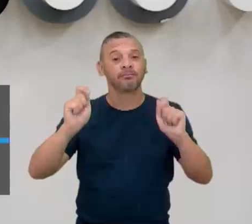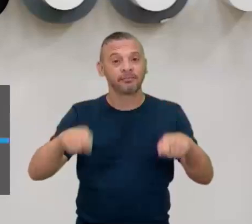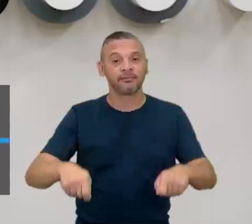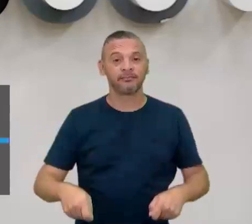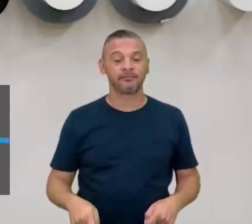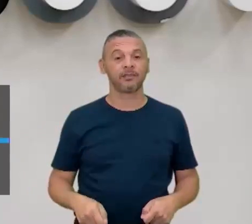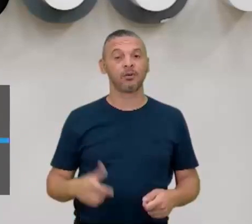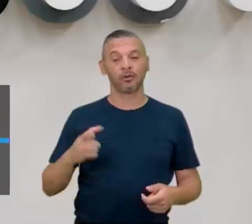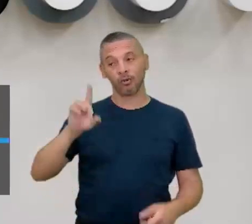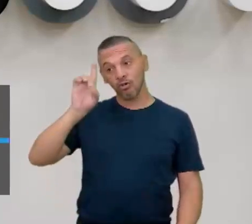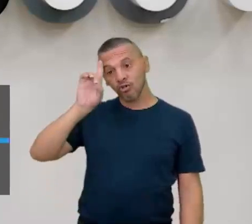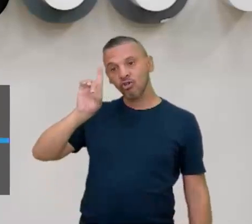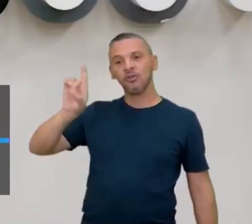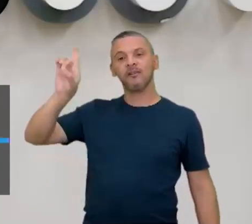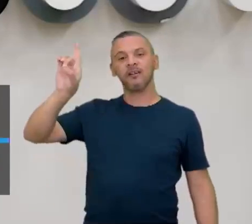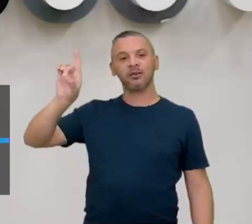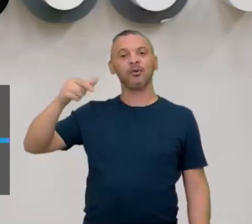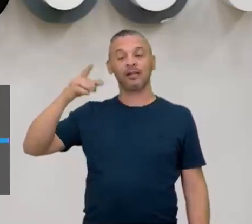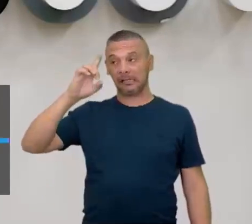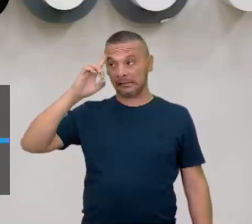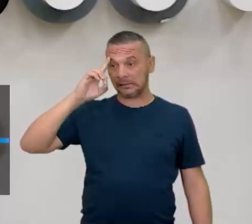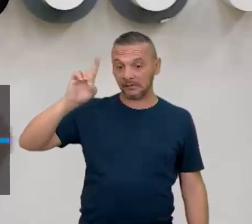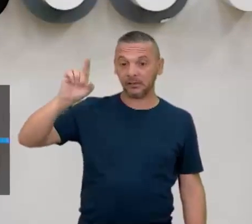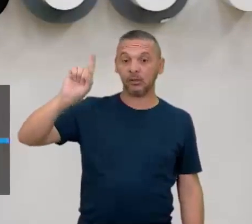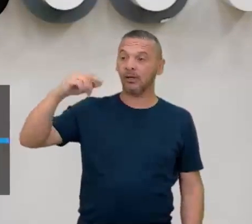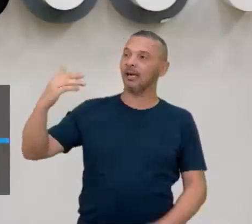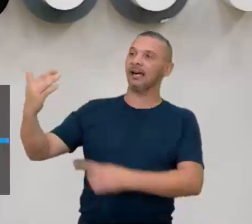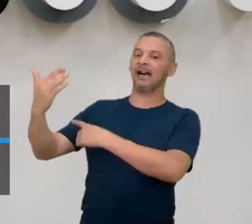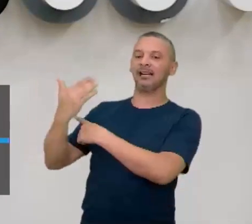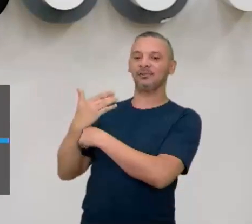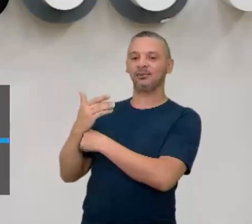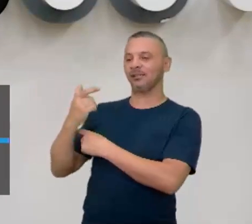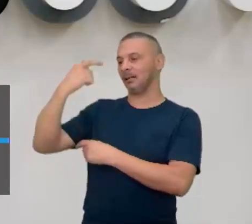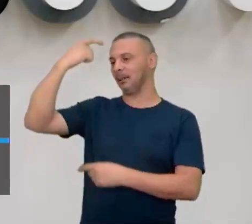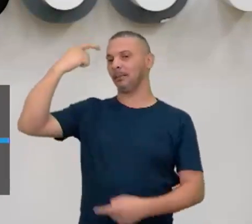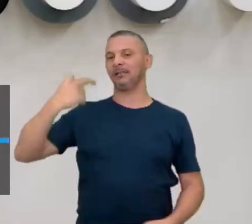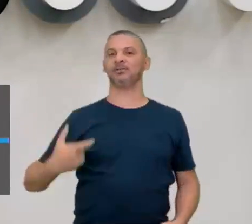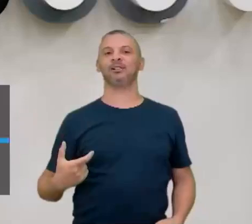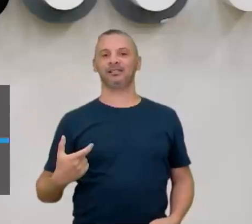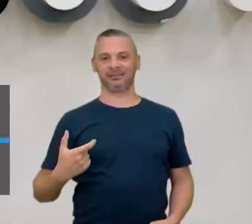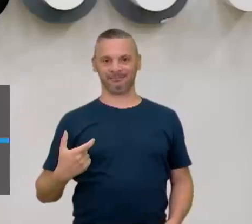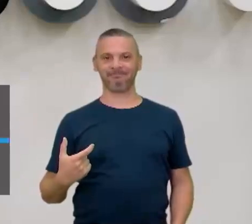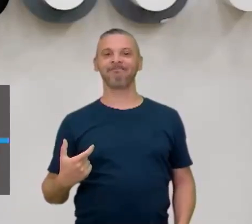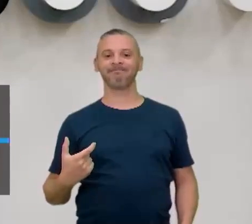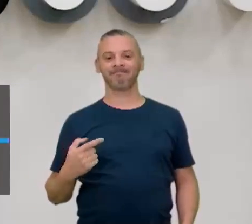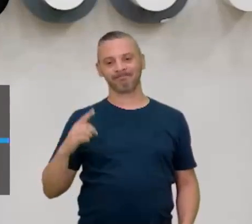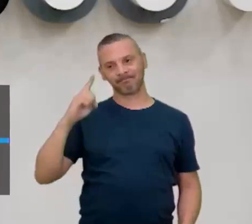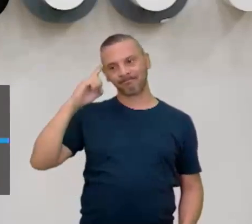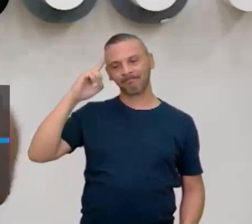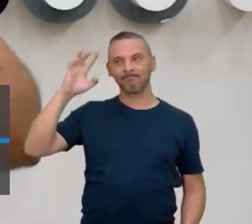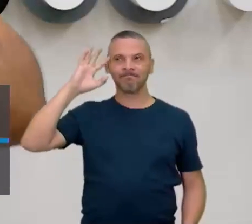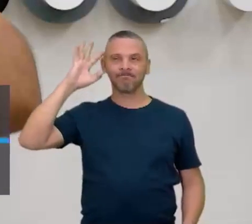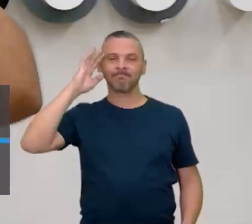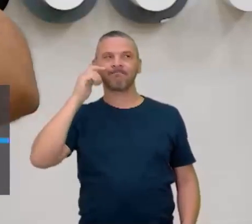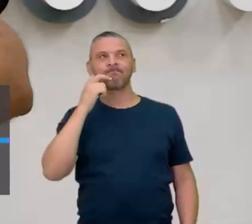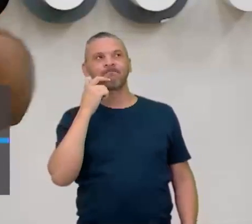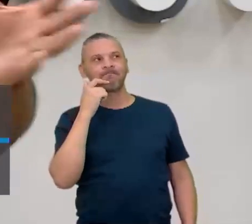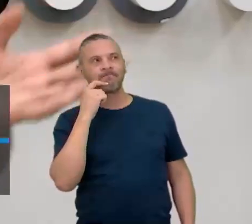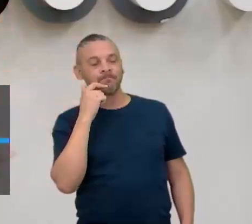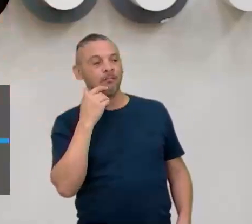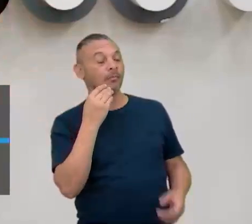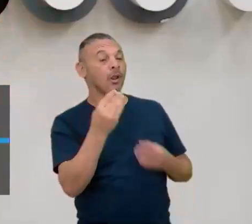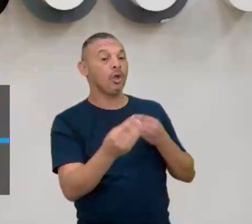aí o diretor, que é o que nos ajuda a compor esse personagem, né? Então, o diretor pensa desde toda